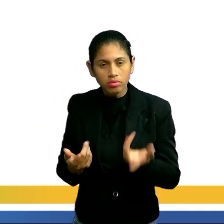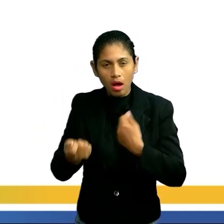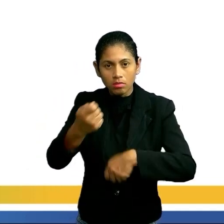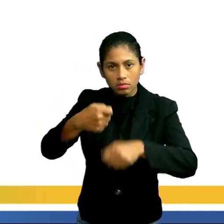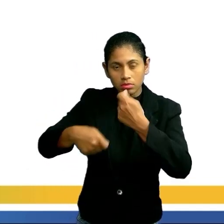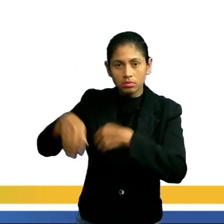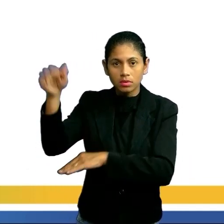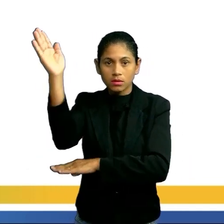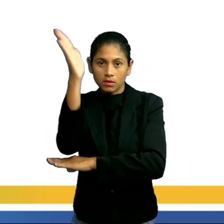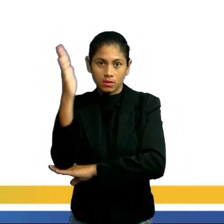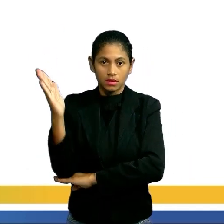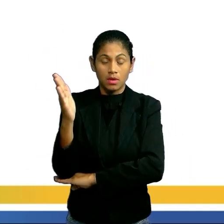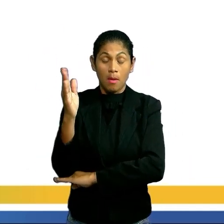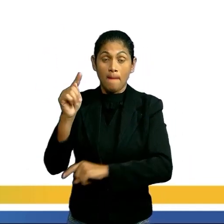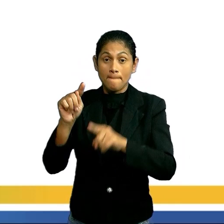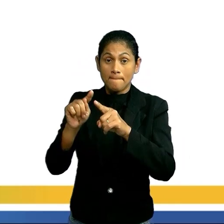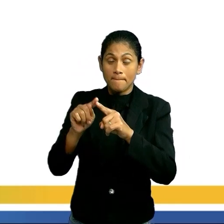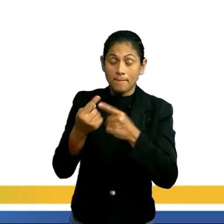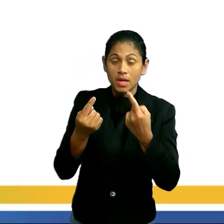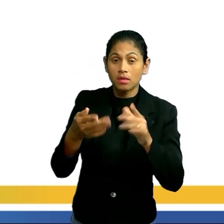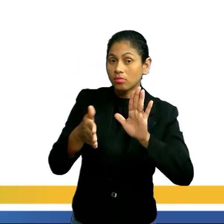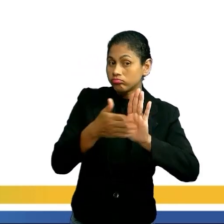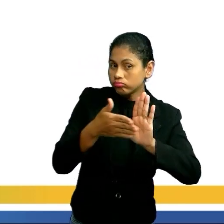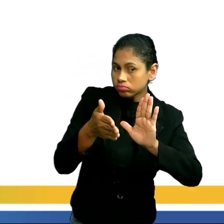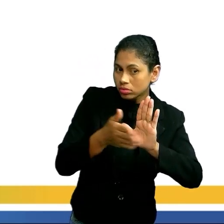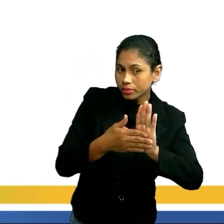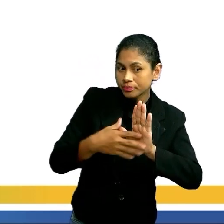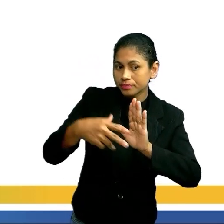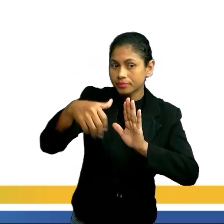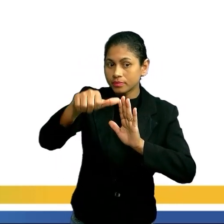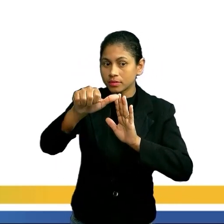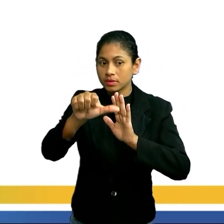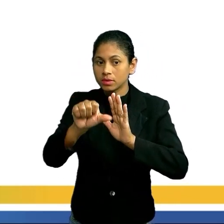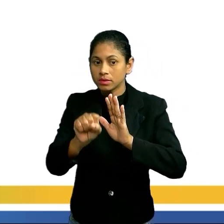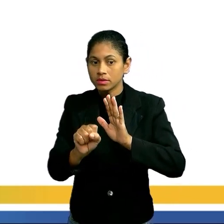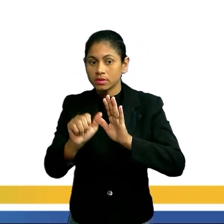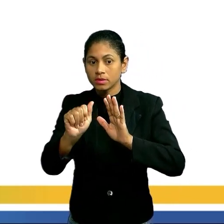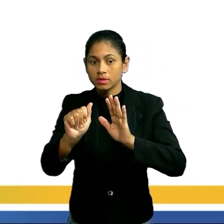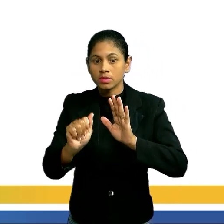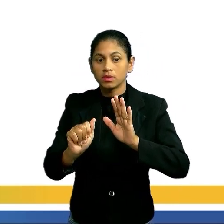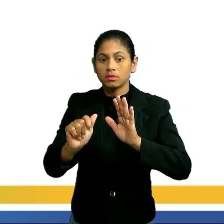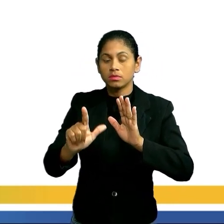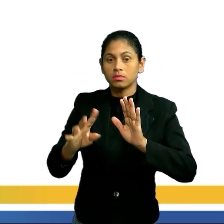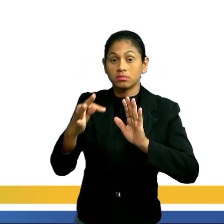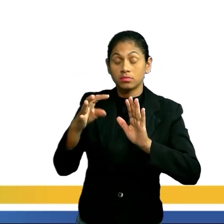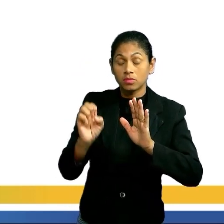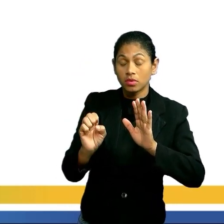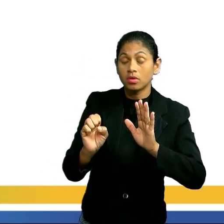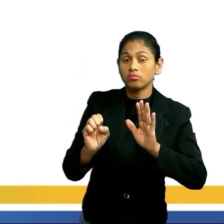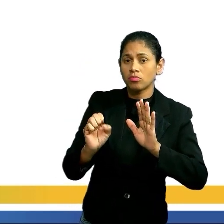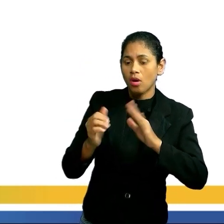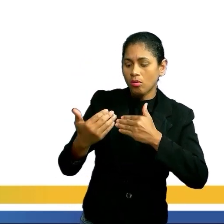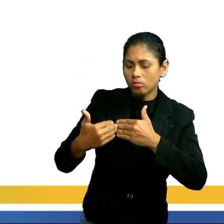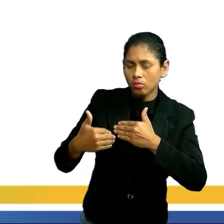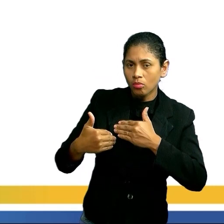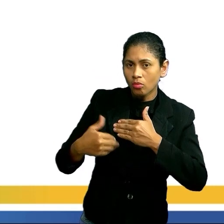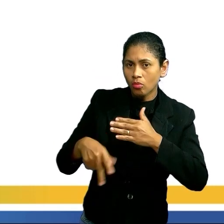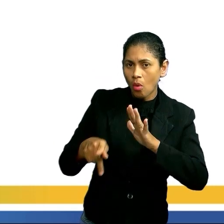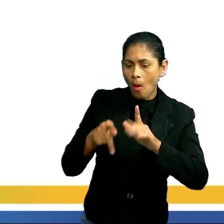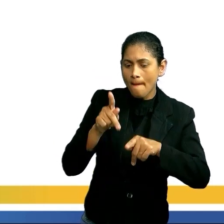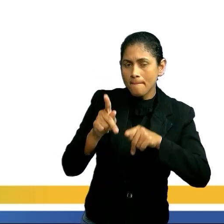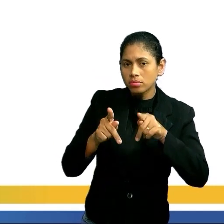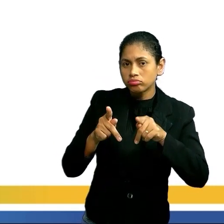Dutra também, com o Plano SALT, deixou alguns projetos em desenvolvimento, que foi a Vale do Rio